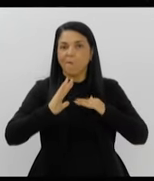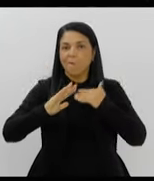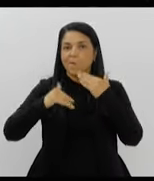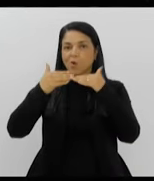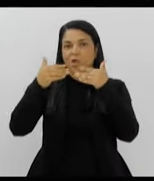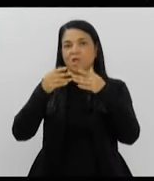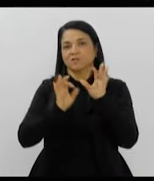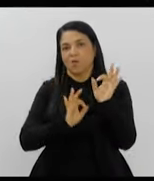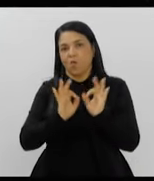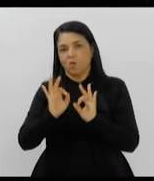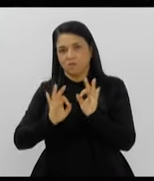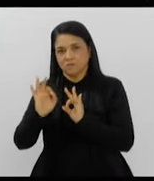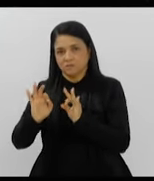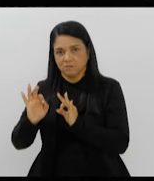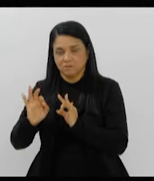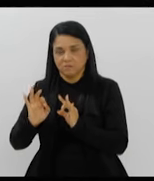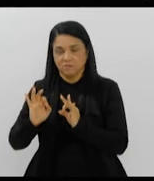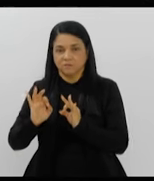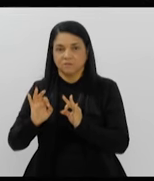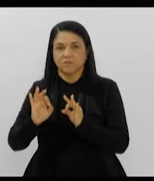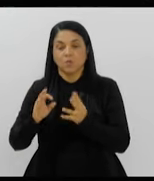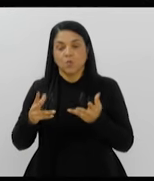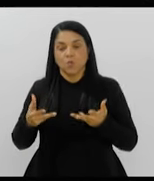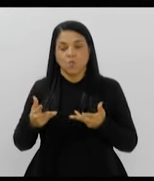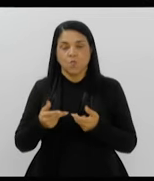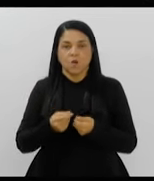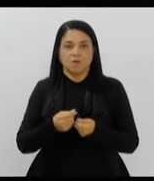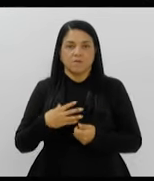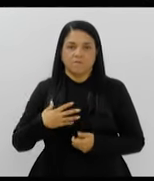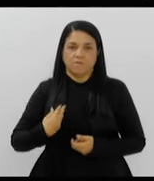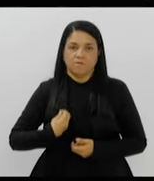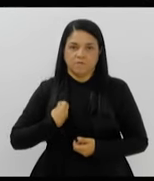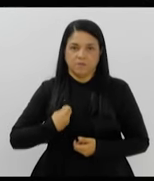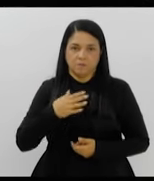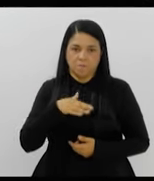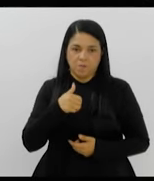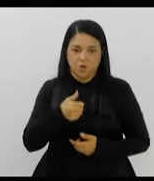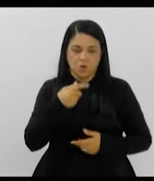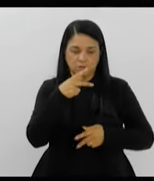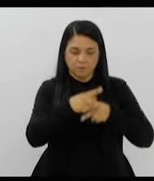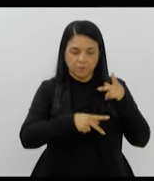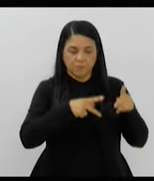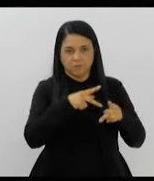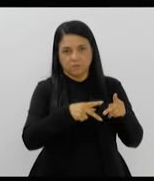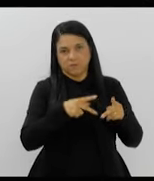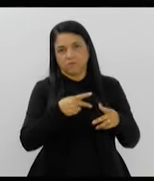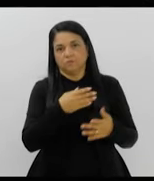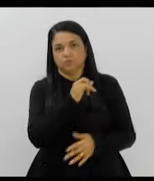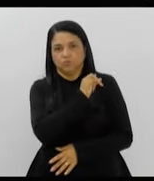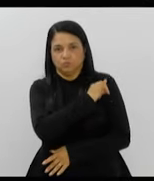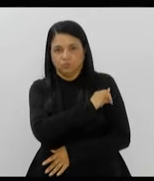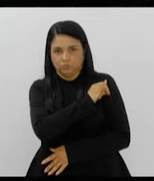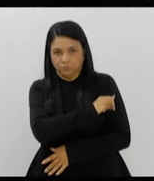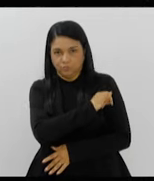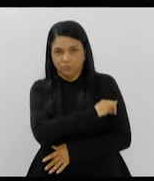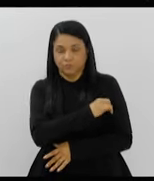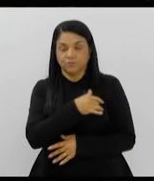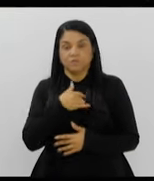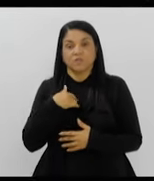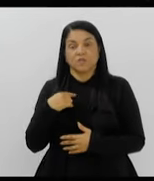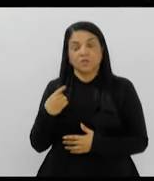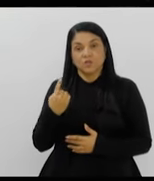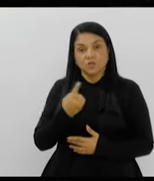progresso, é a melhor qualidade de vida da população fluminense. Nós estamos